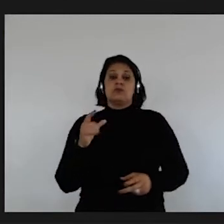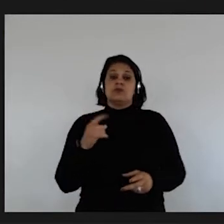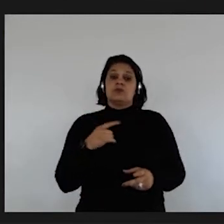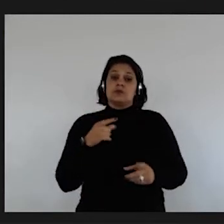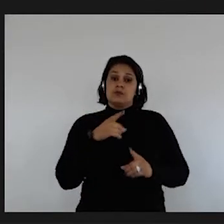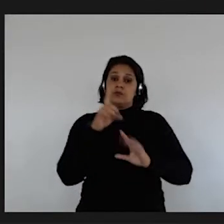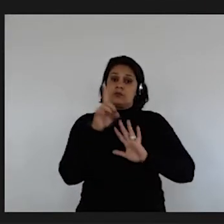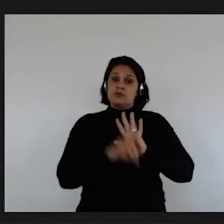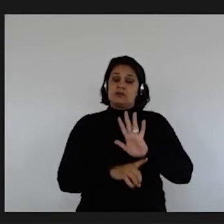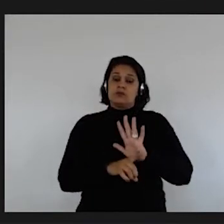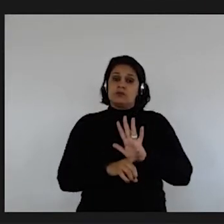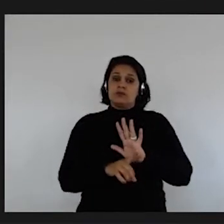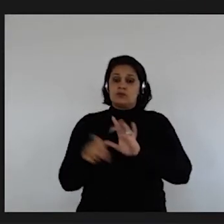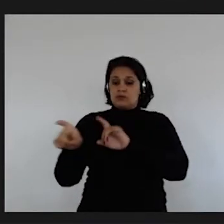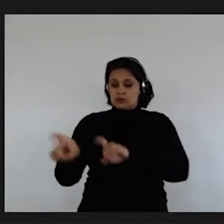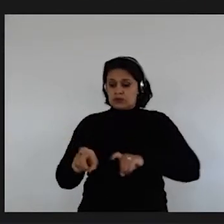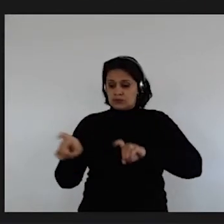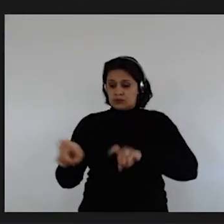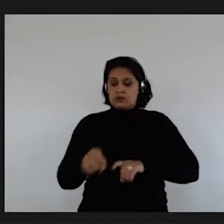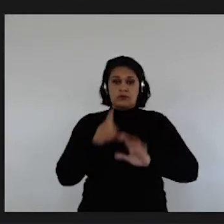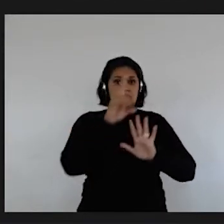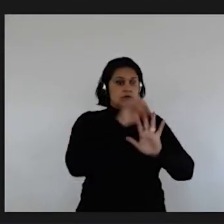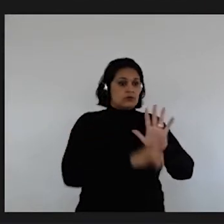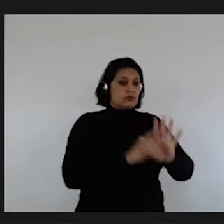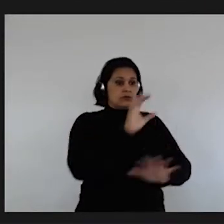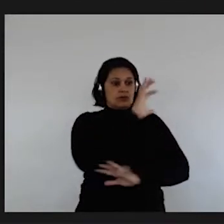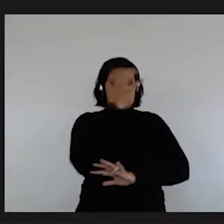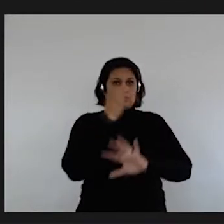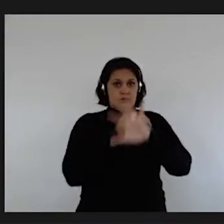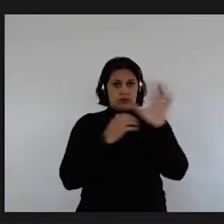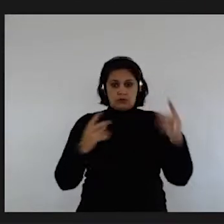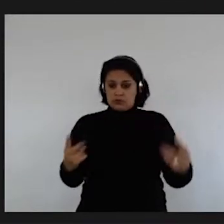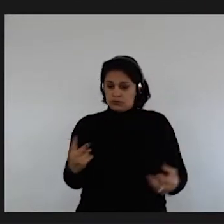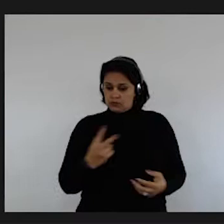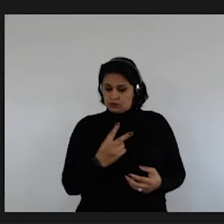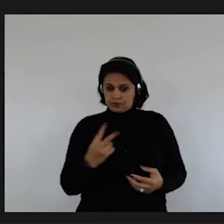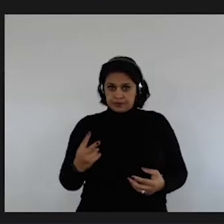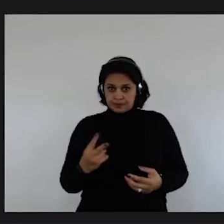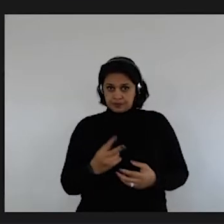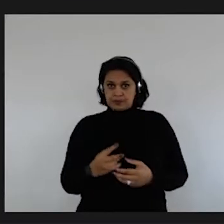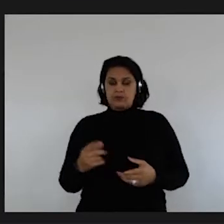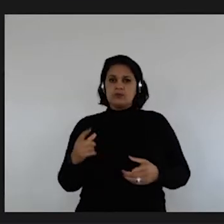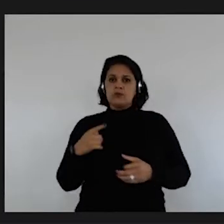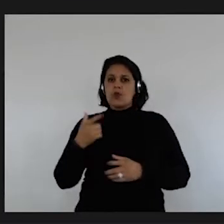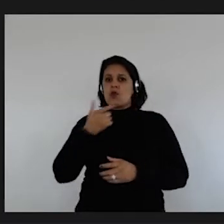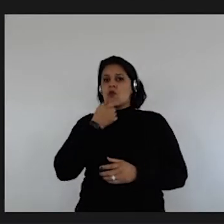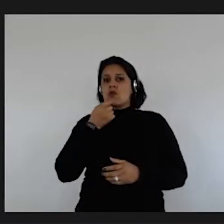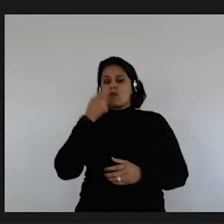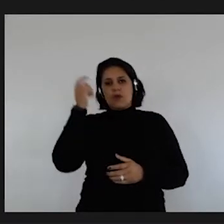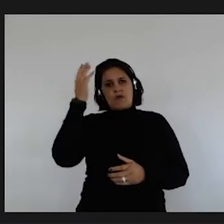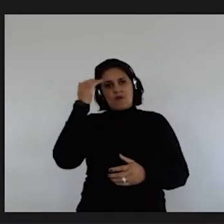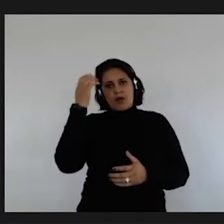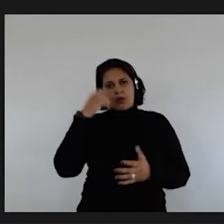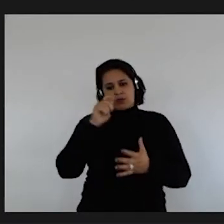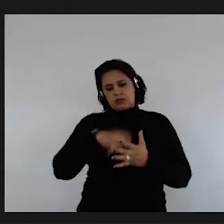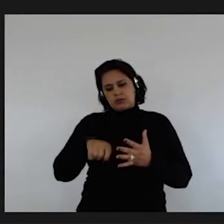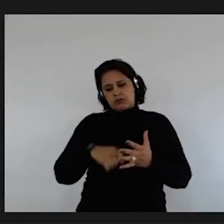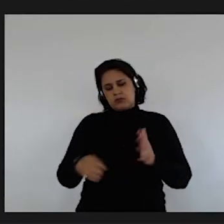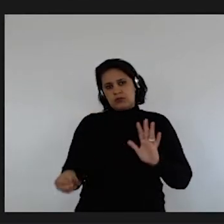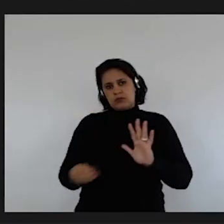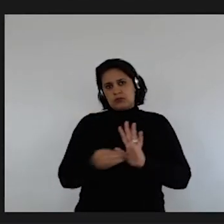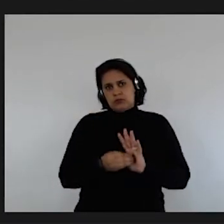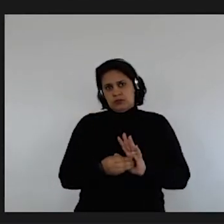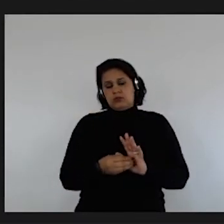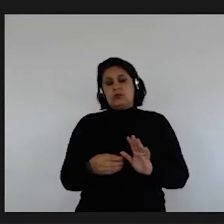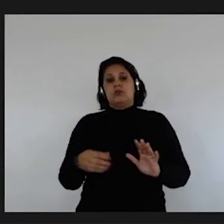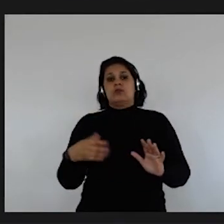direito agrário com o direito ambiental. Diz Giselda Hironaka, em obra célebre, não há simbiose maior do direito agrário